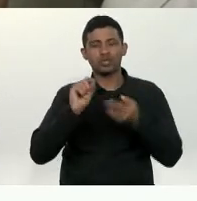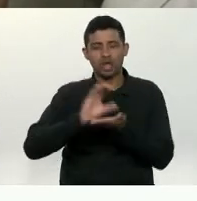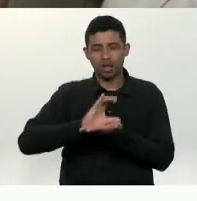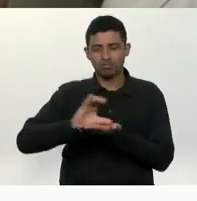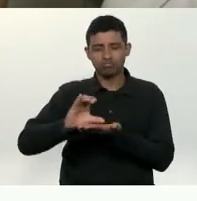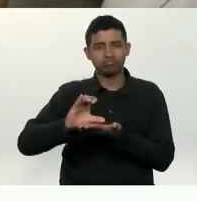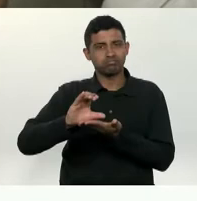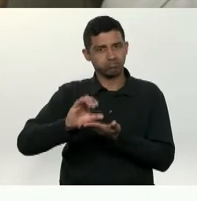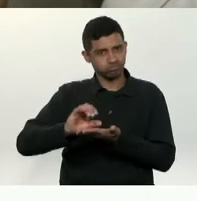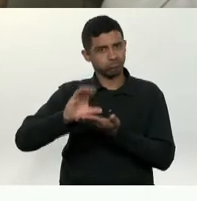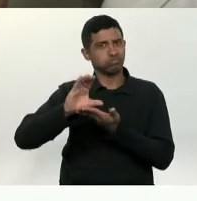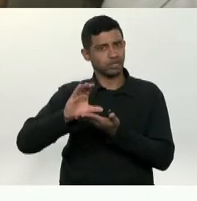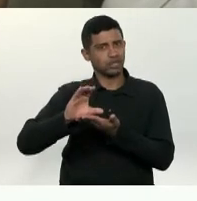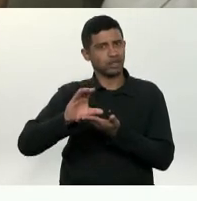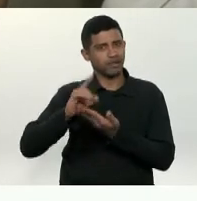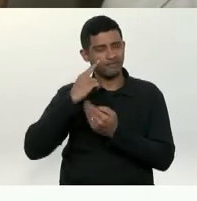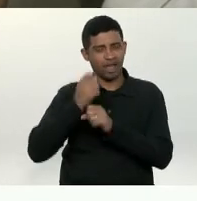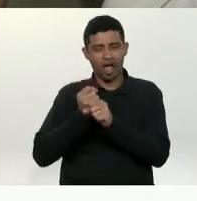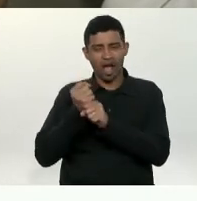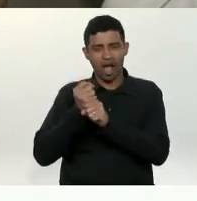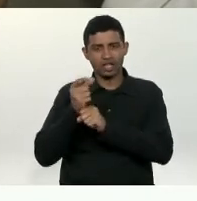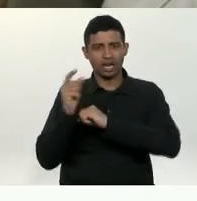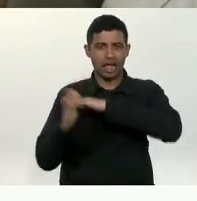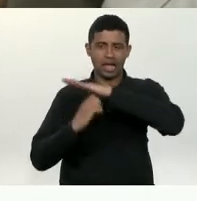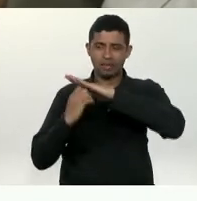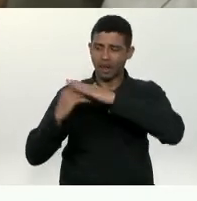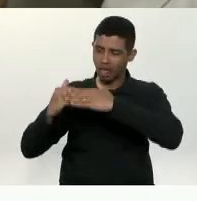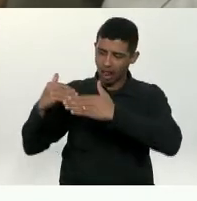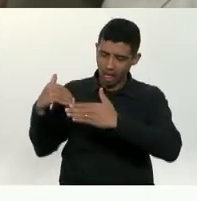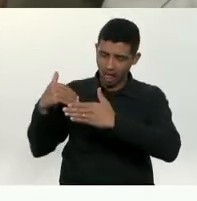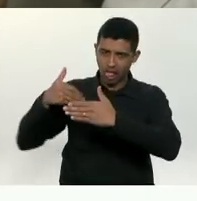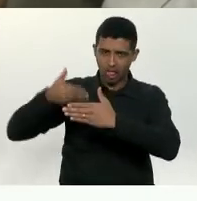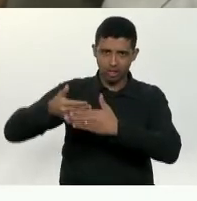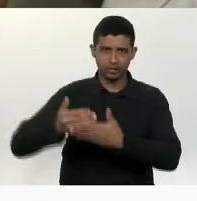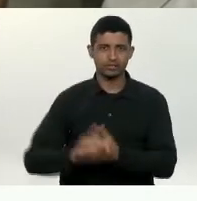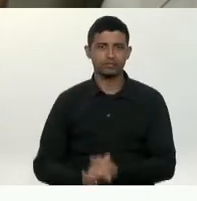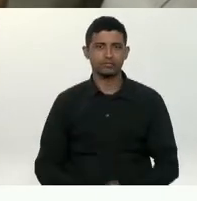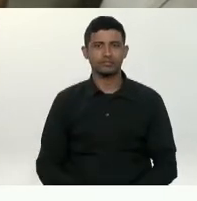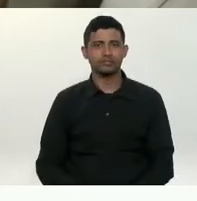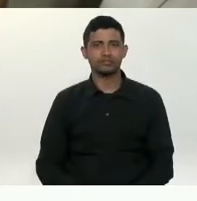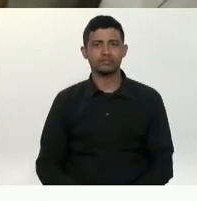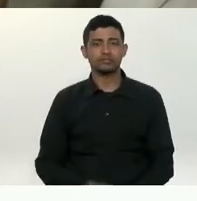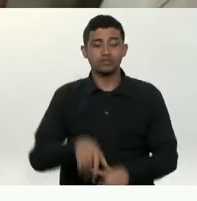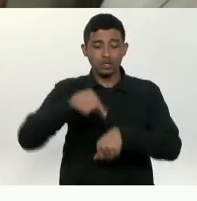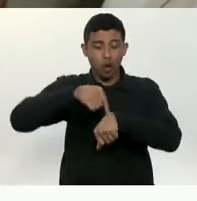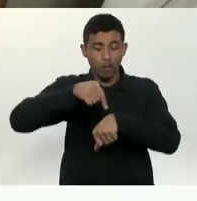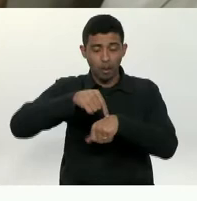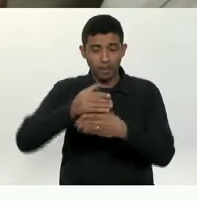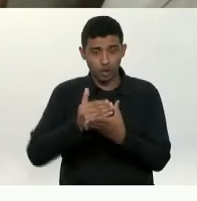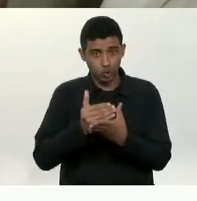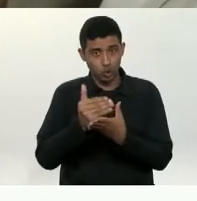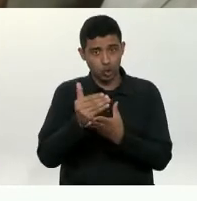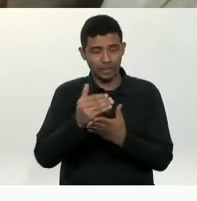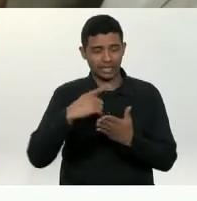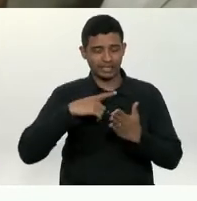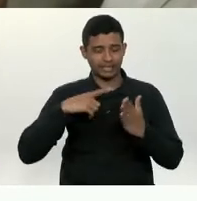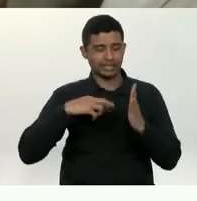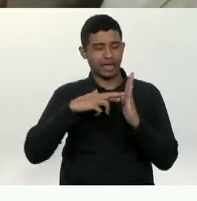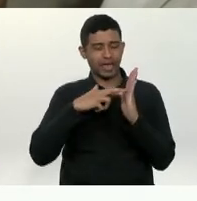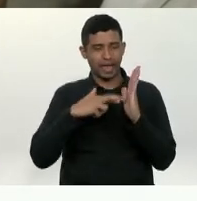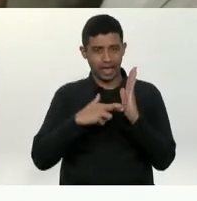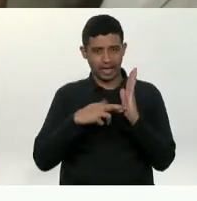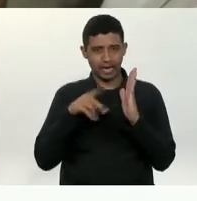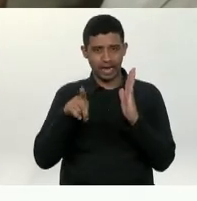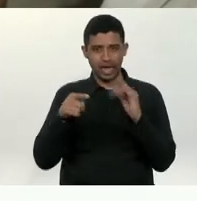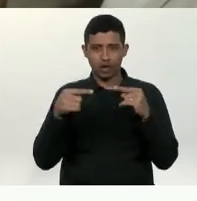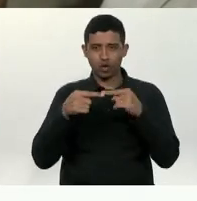realizado pela concessionária nos últimos anos, e que a partir do momento em que você estabelece as regras do livre mercado de gás, que